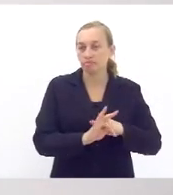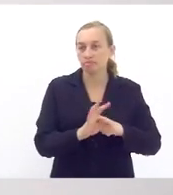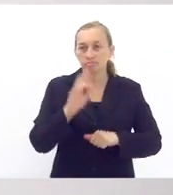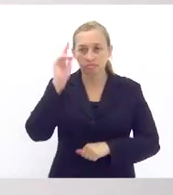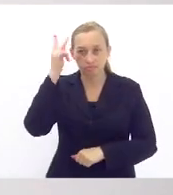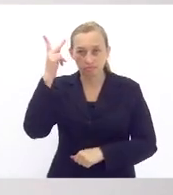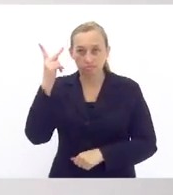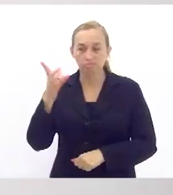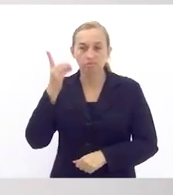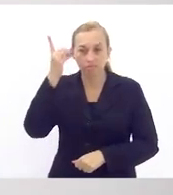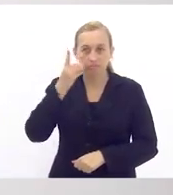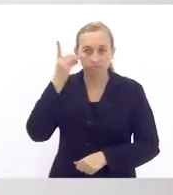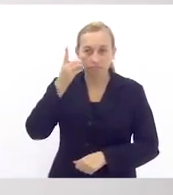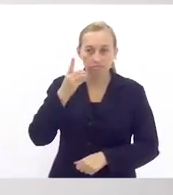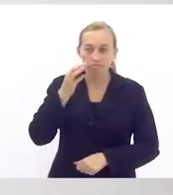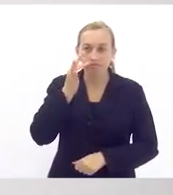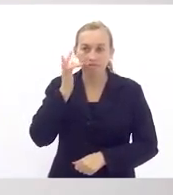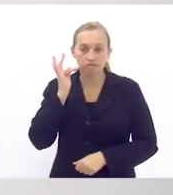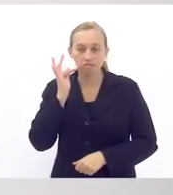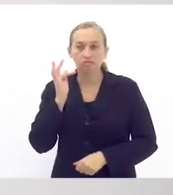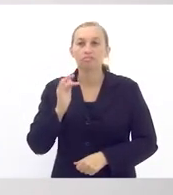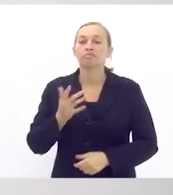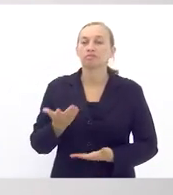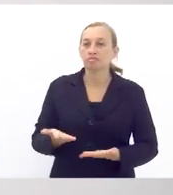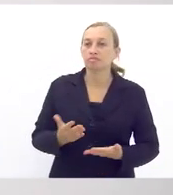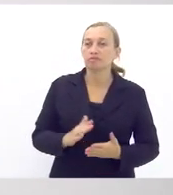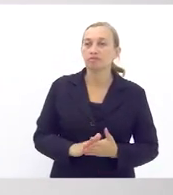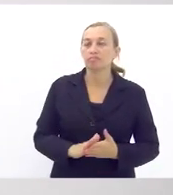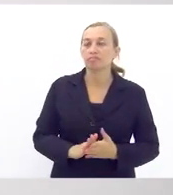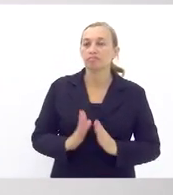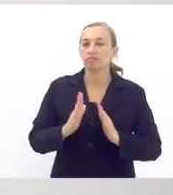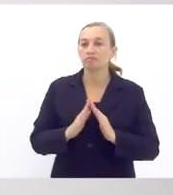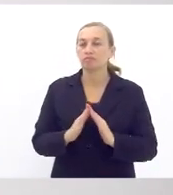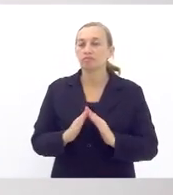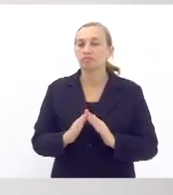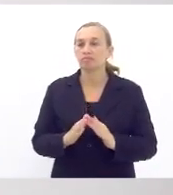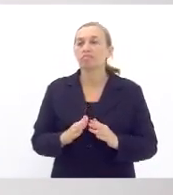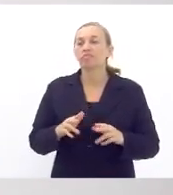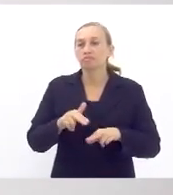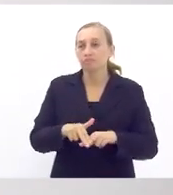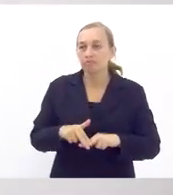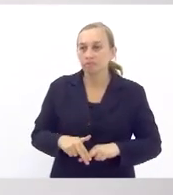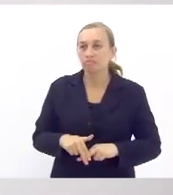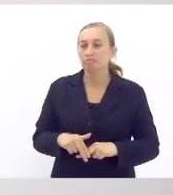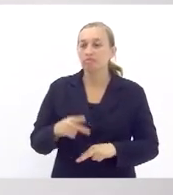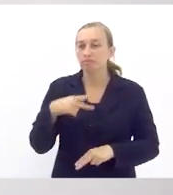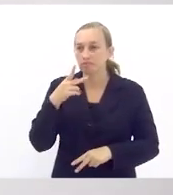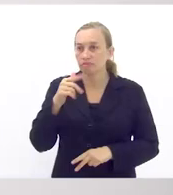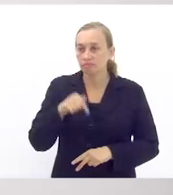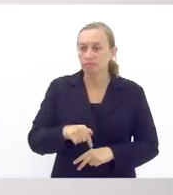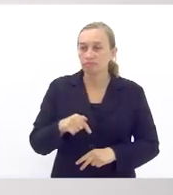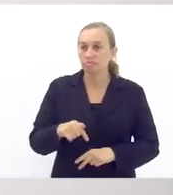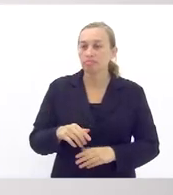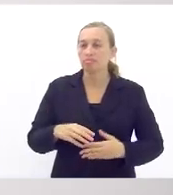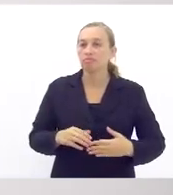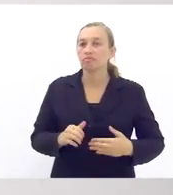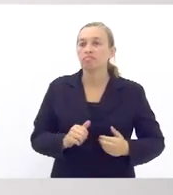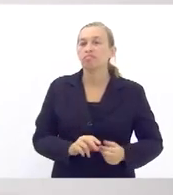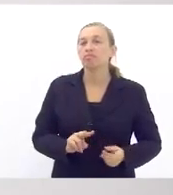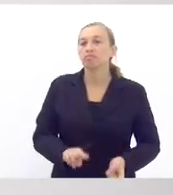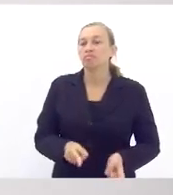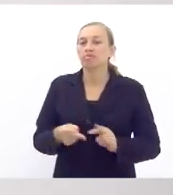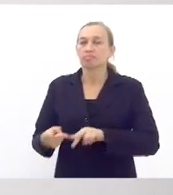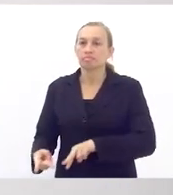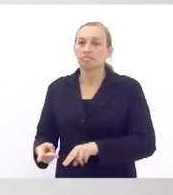o deputado Flávio Serafim Wizard obviamente a escola de teatro Martins Pena por isso eu faço reforço aqui um encaminhamento prático e objetivo